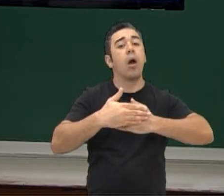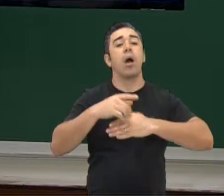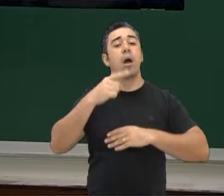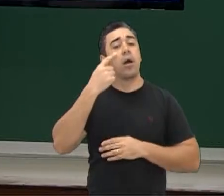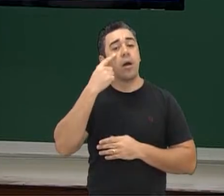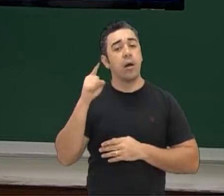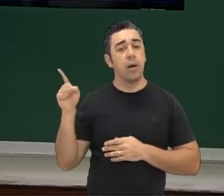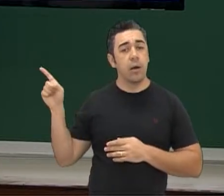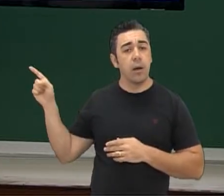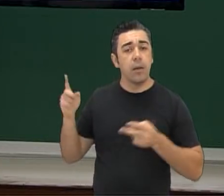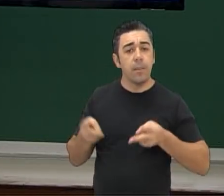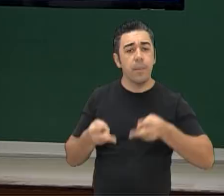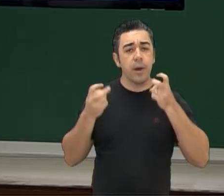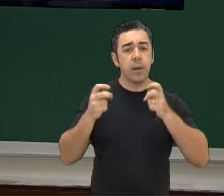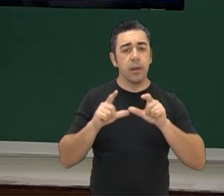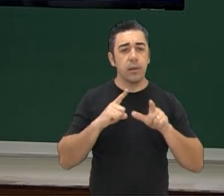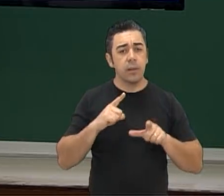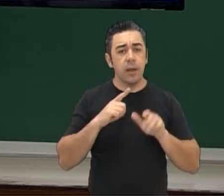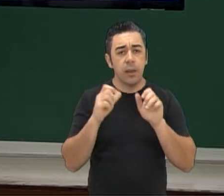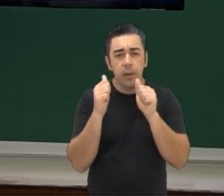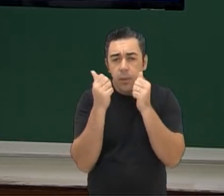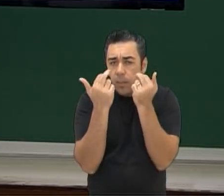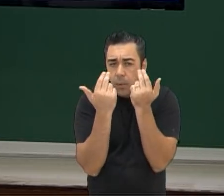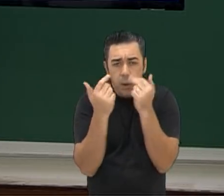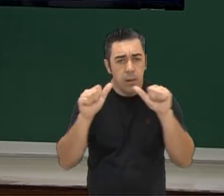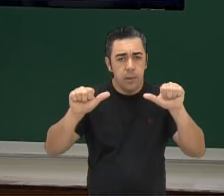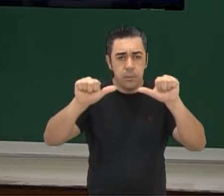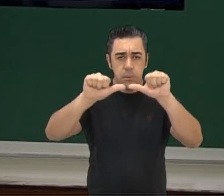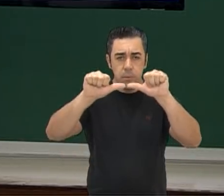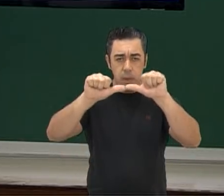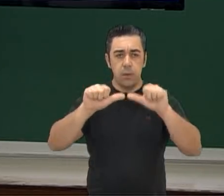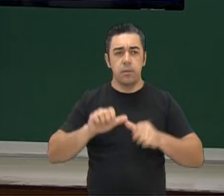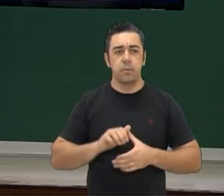sua simetria será identificada na figura.